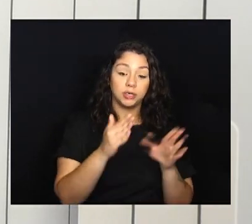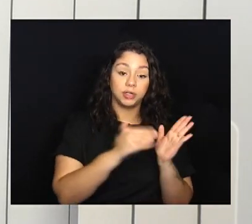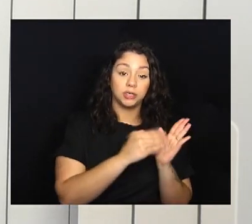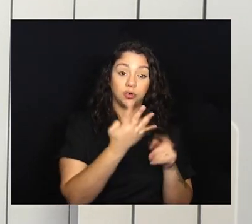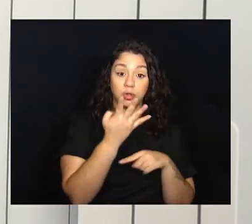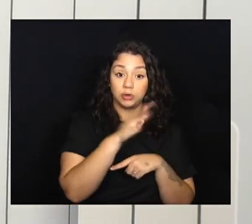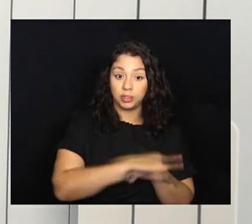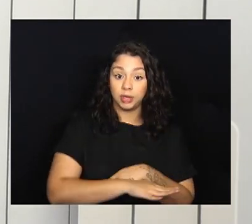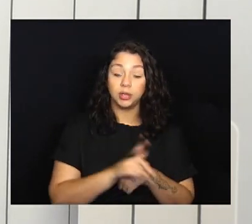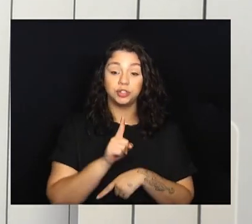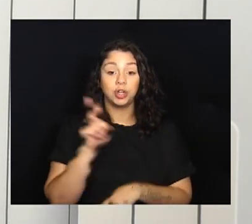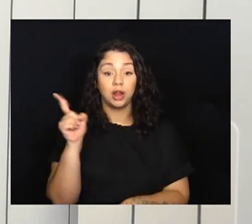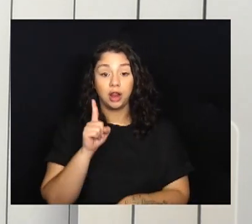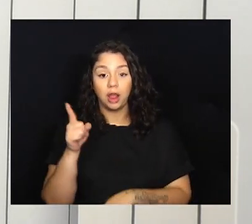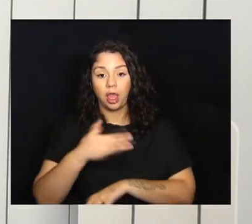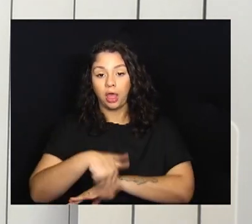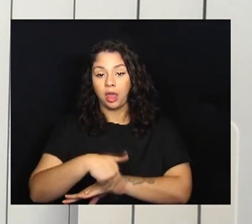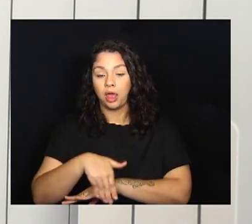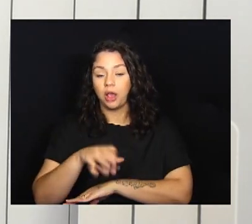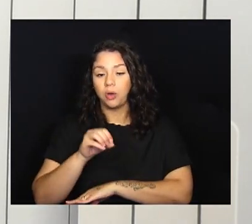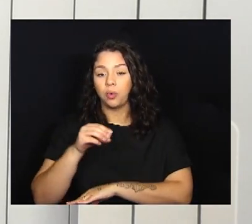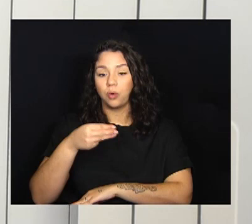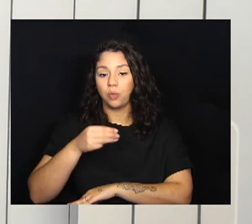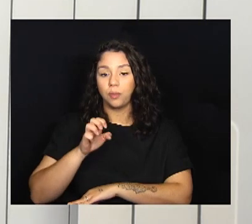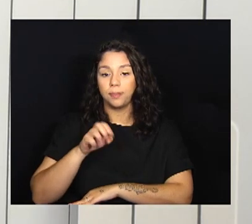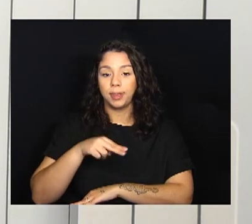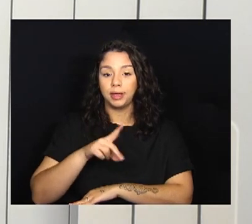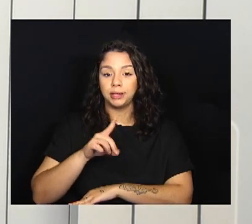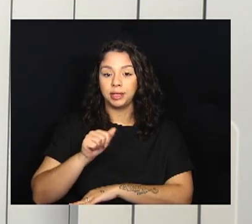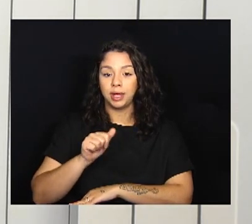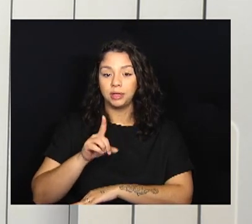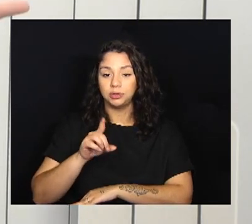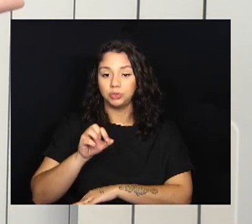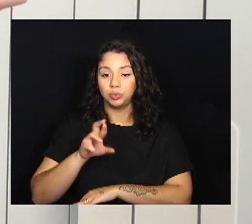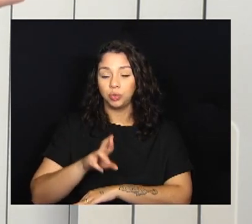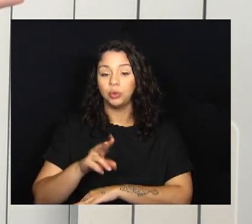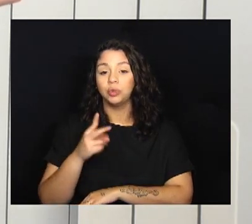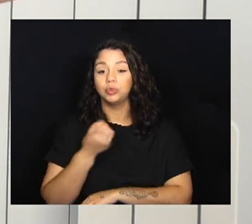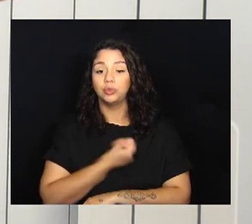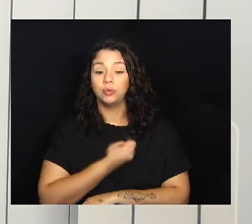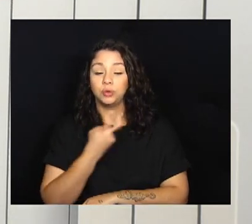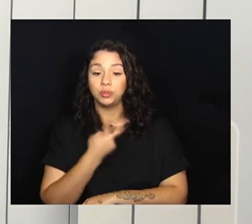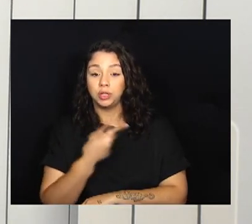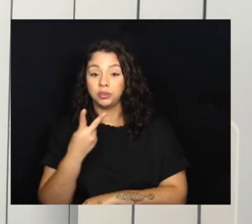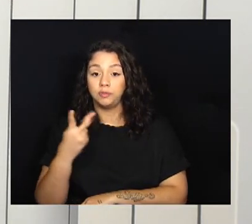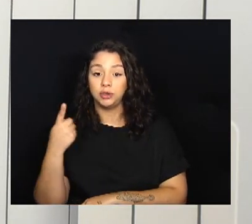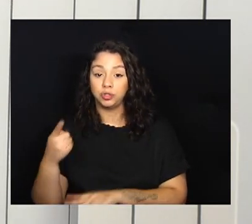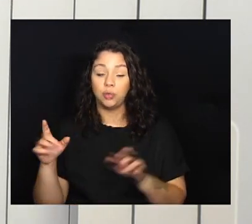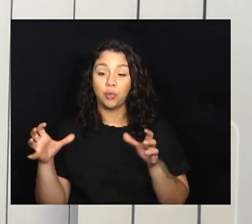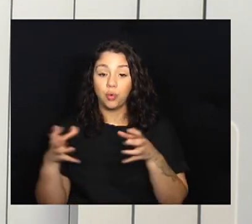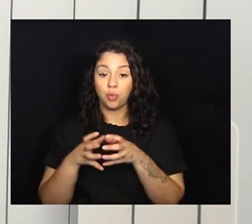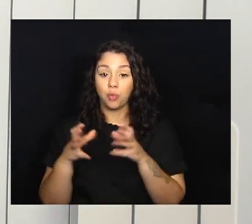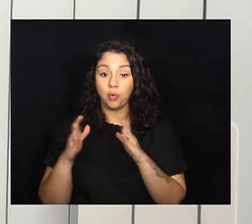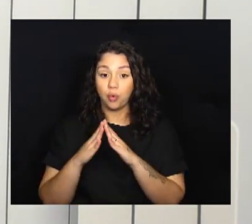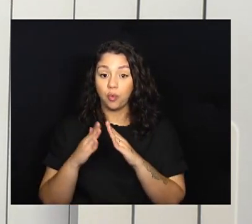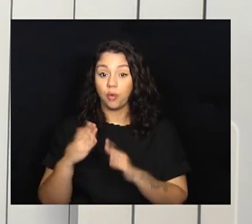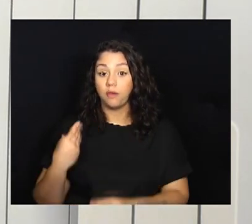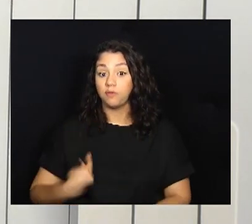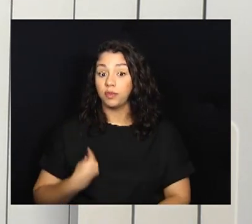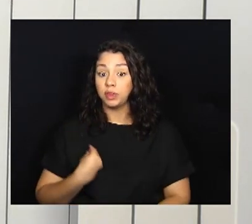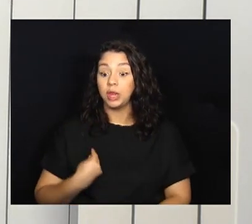Dom Bosco, na Avenida Comendador Emílio Pieri, número 221, no conjunto habitacional Vida